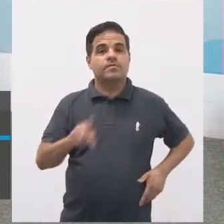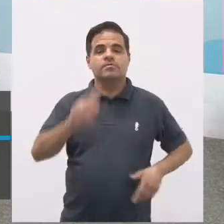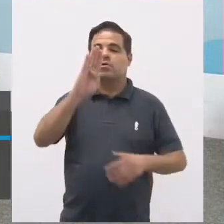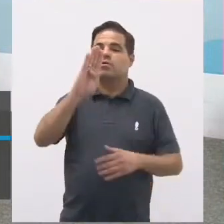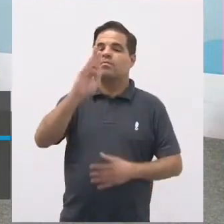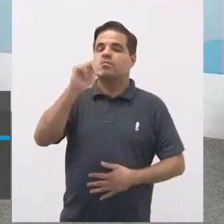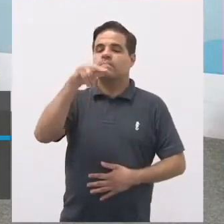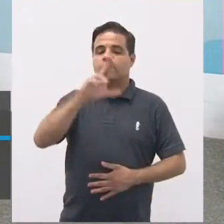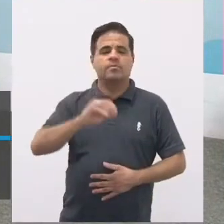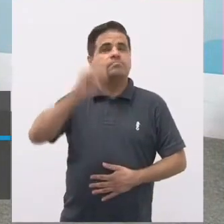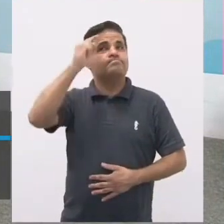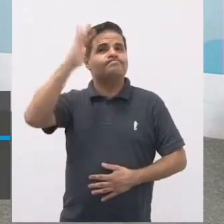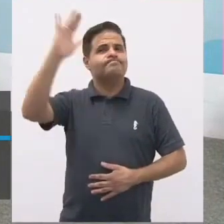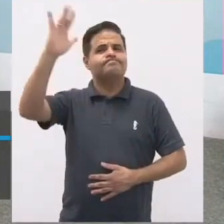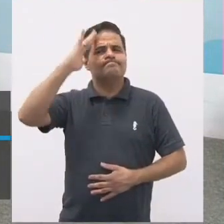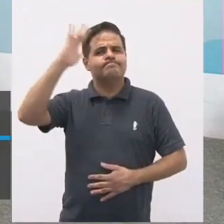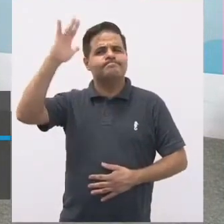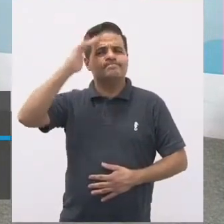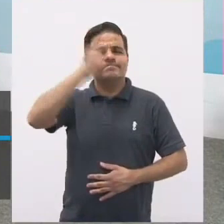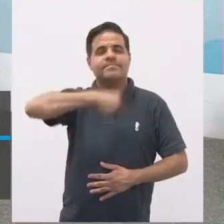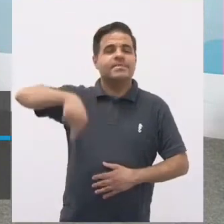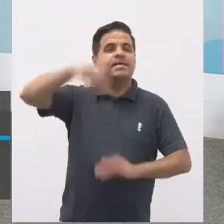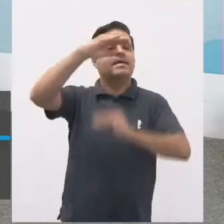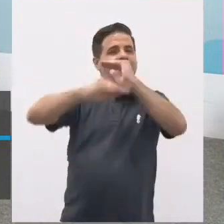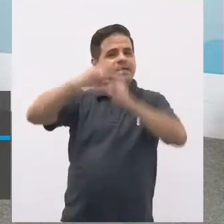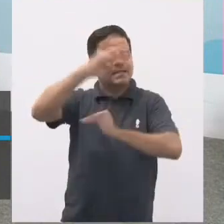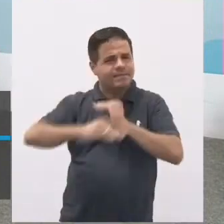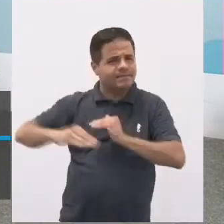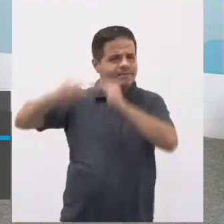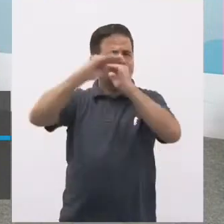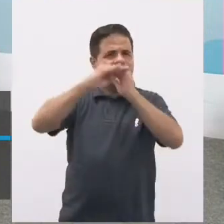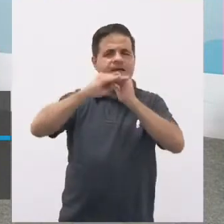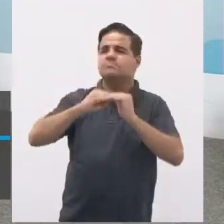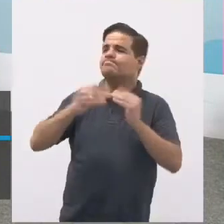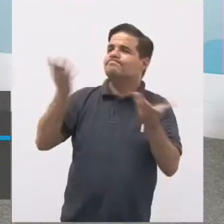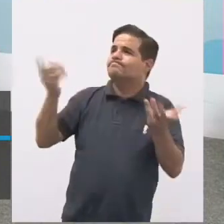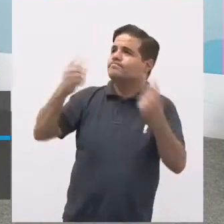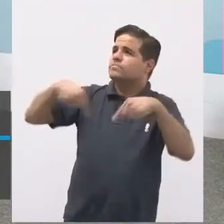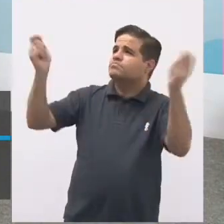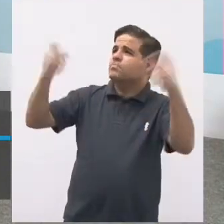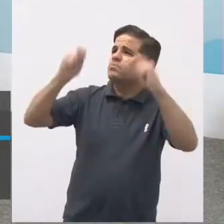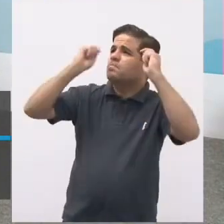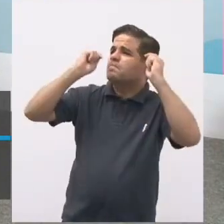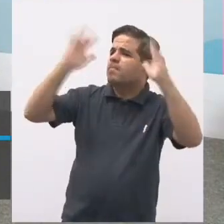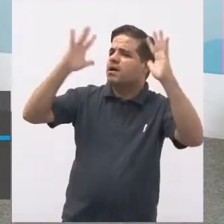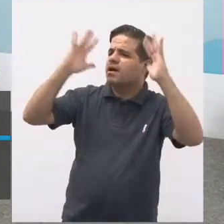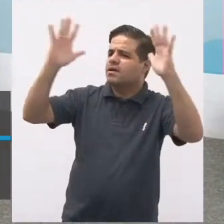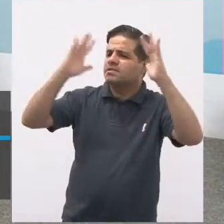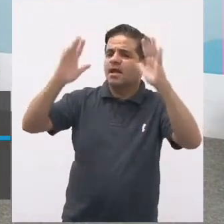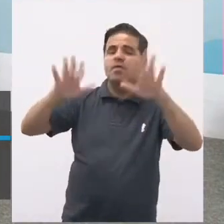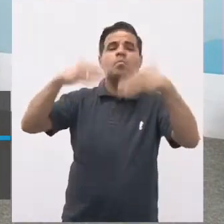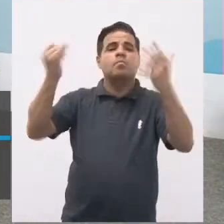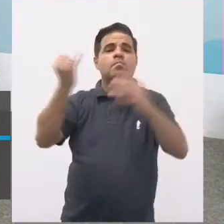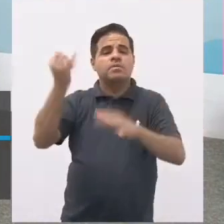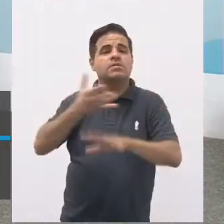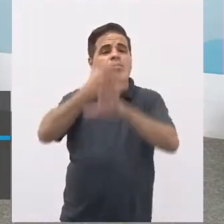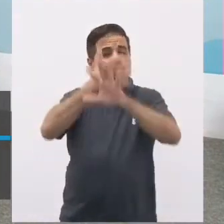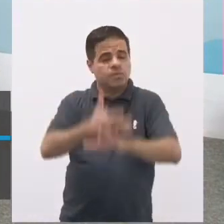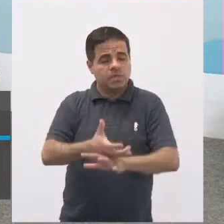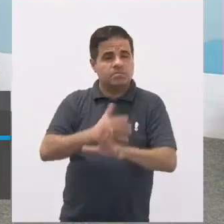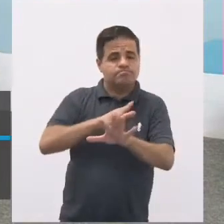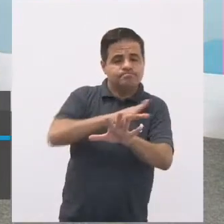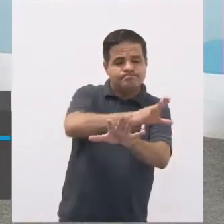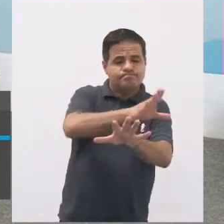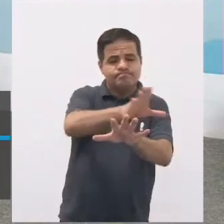né, pensando na equidade, o que mais que a gente pode pensar, né? Qual é a importância de se ter um currículo que